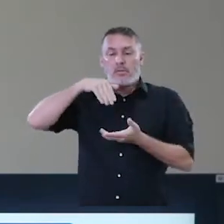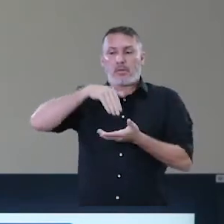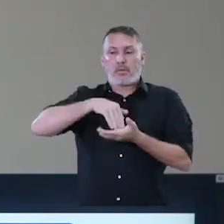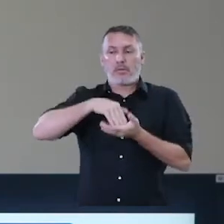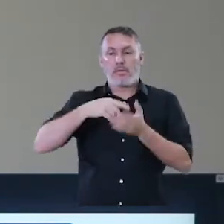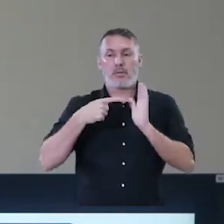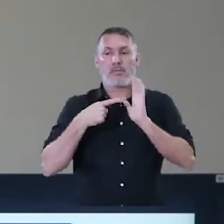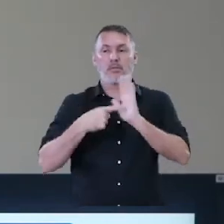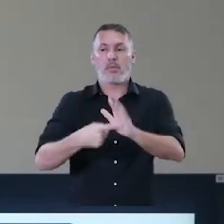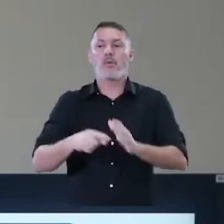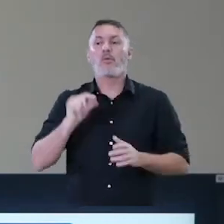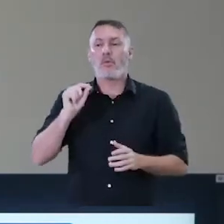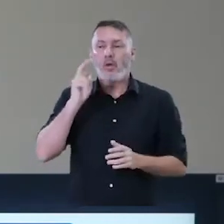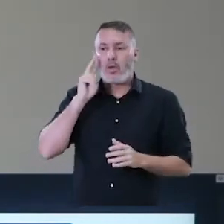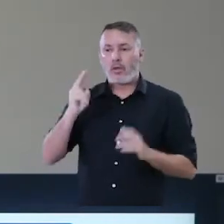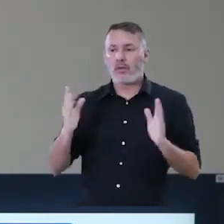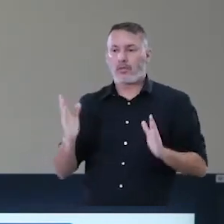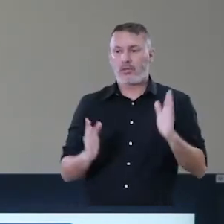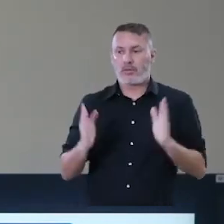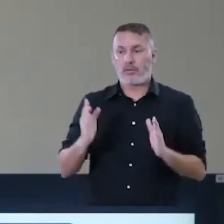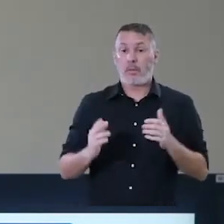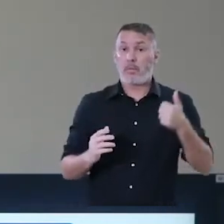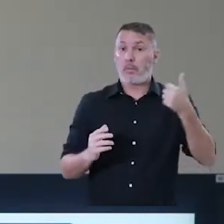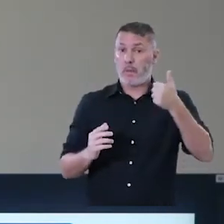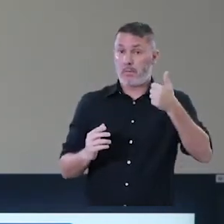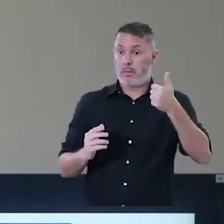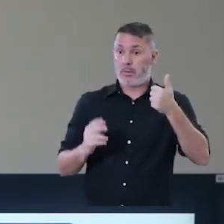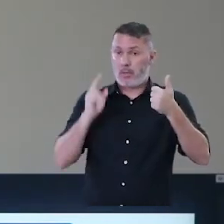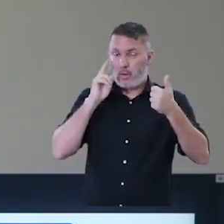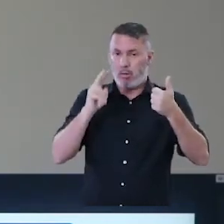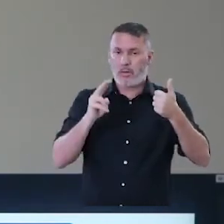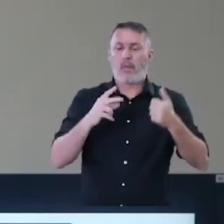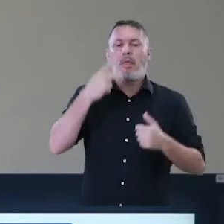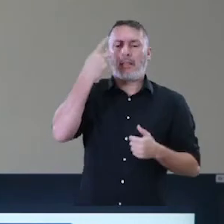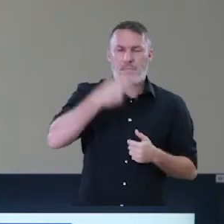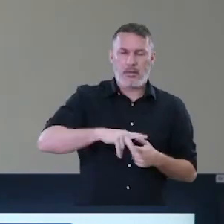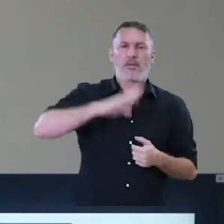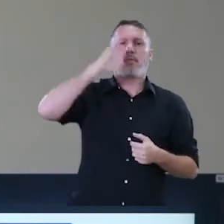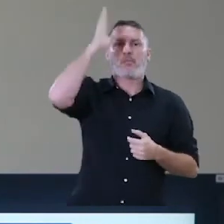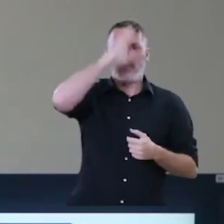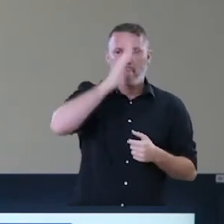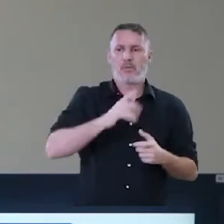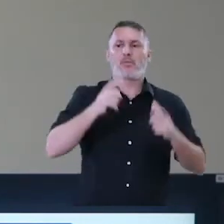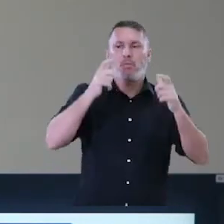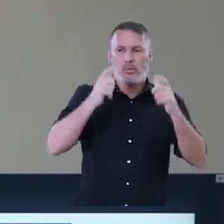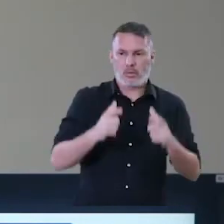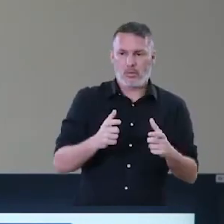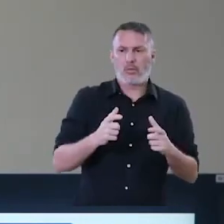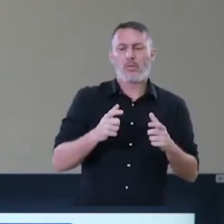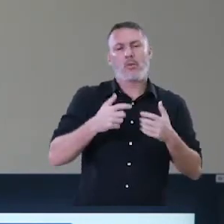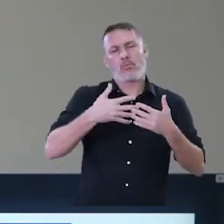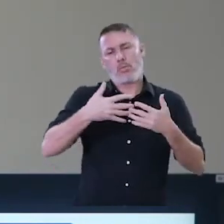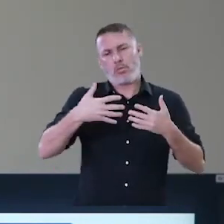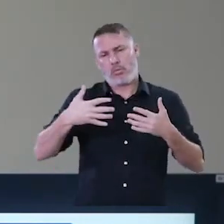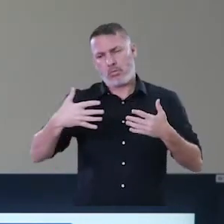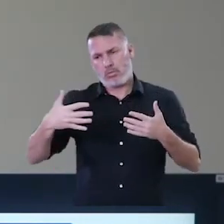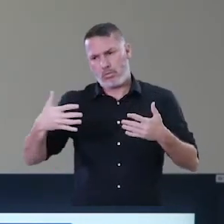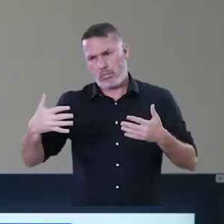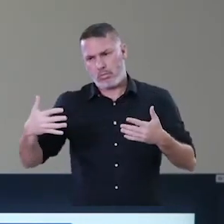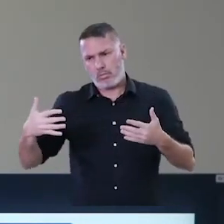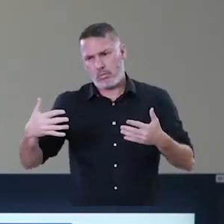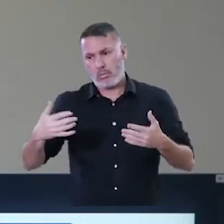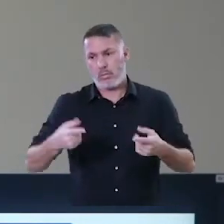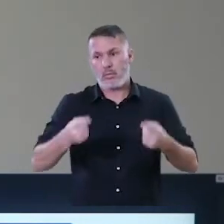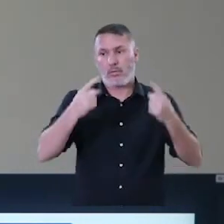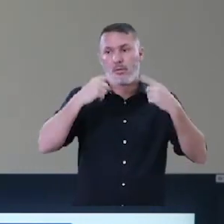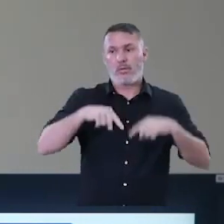em um outro período. Quantos períodos eu tenho aqui? O primeiro período fala a República Federativa do Brasil, vai falando